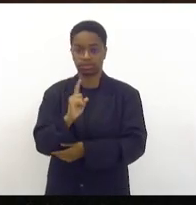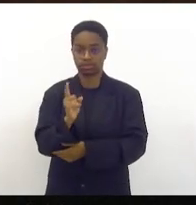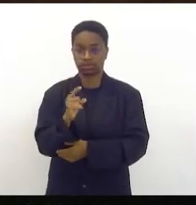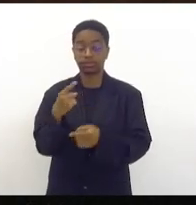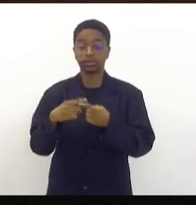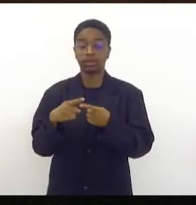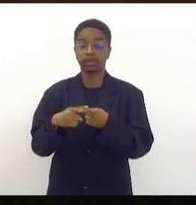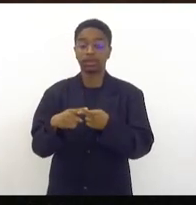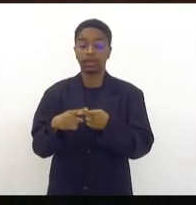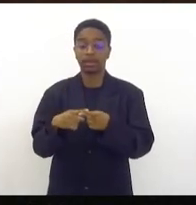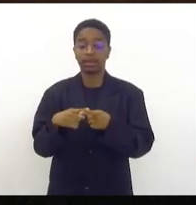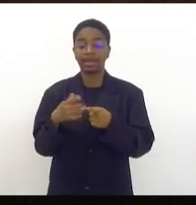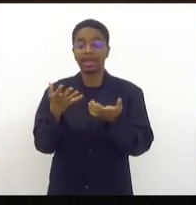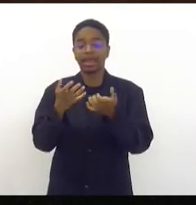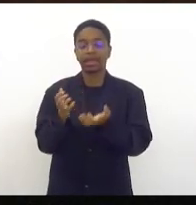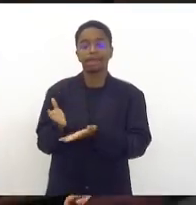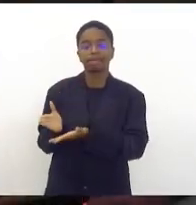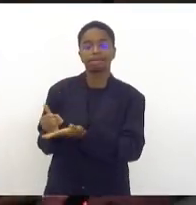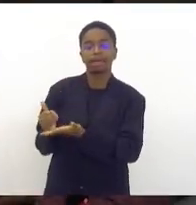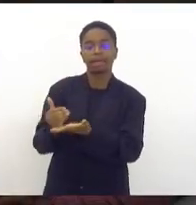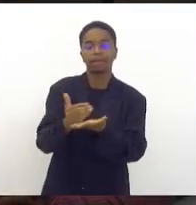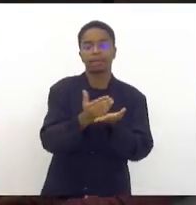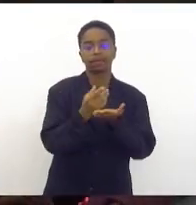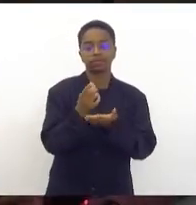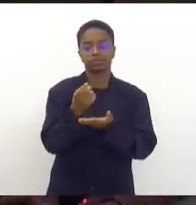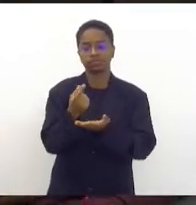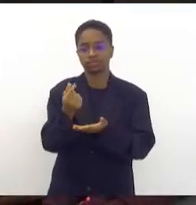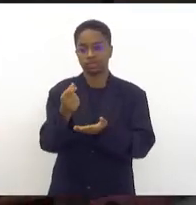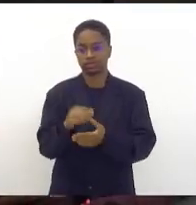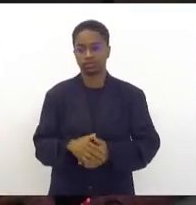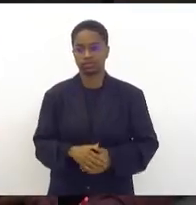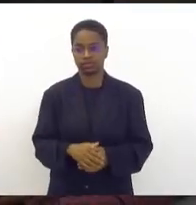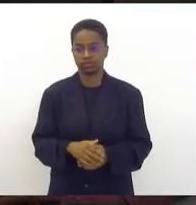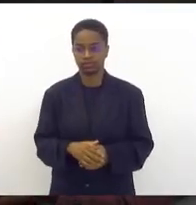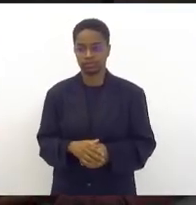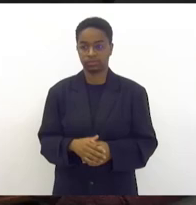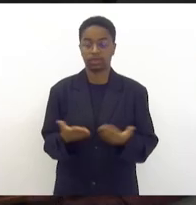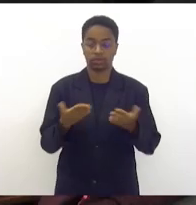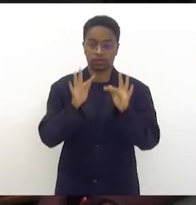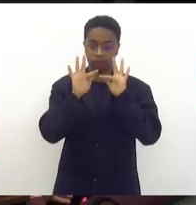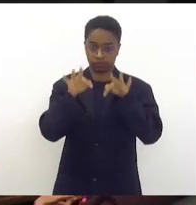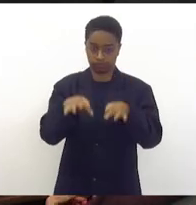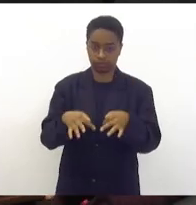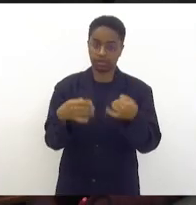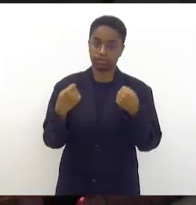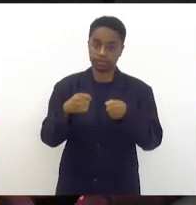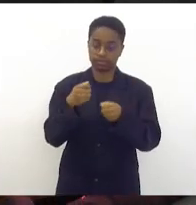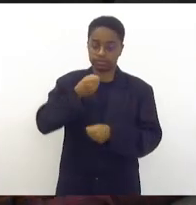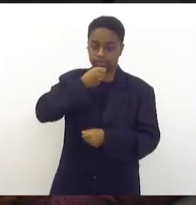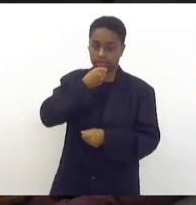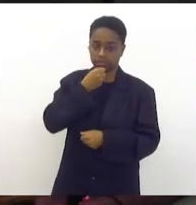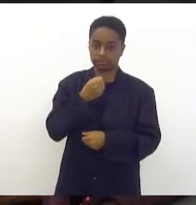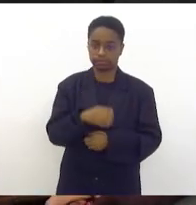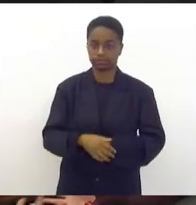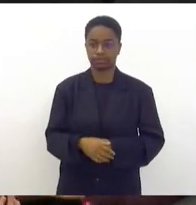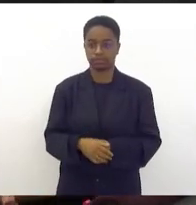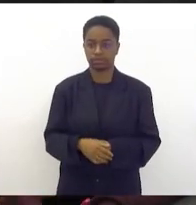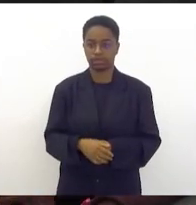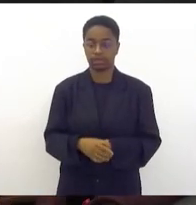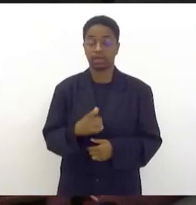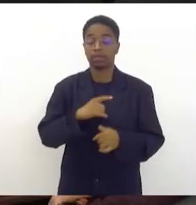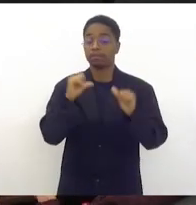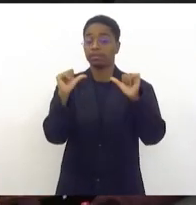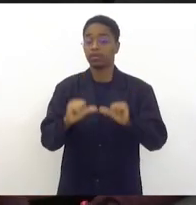CEAPA é arrecadar, arrecadar e arrecadar. Muito vamos pior, concluir deputado que nós Pavel, temos, senhor presidente, acabando aqui para concluir, muito pior é